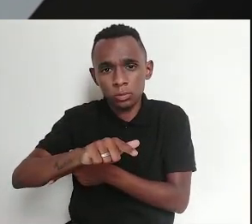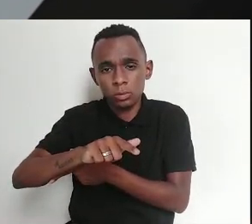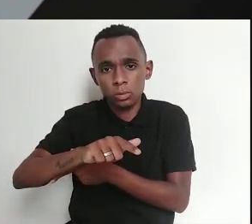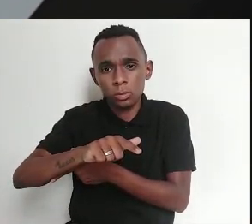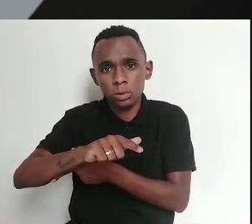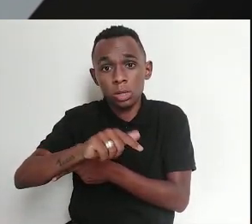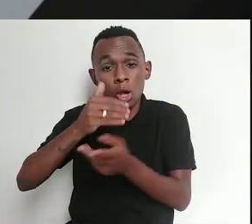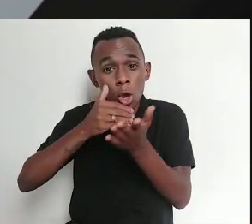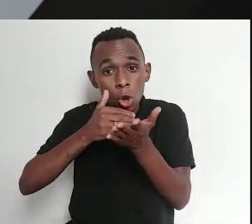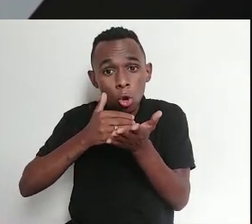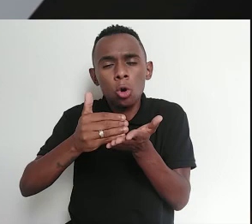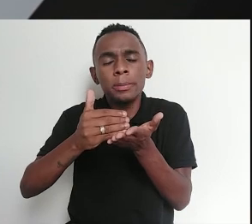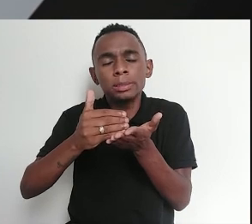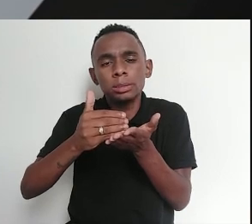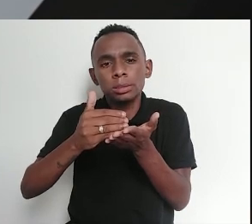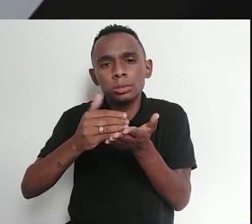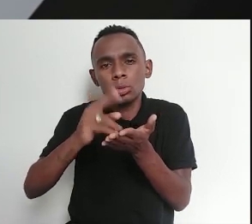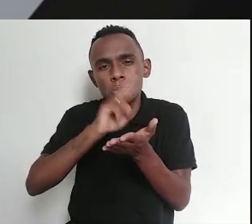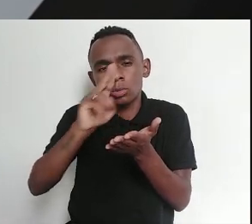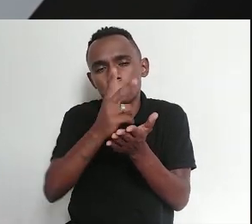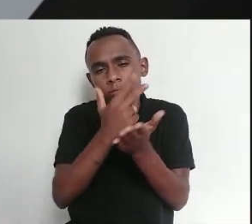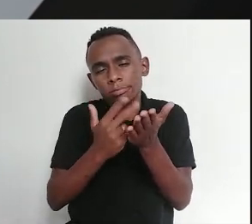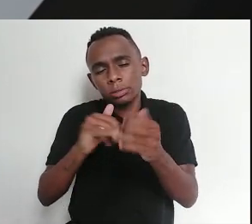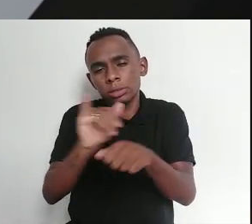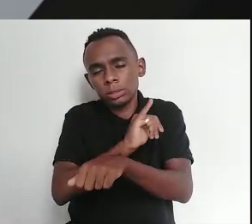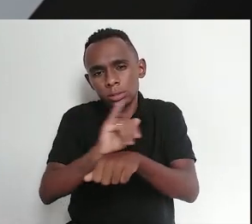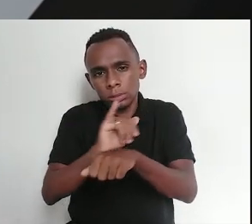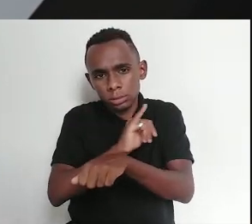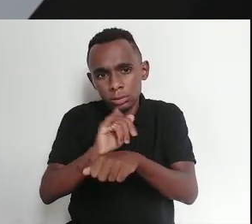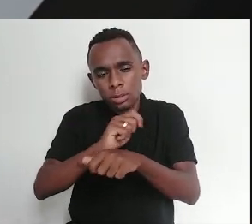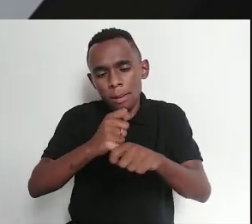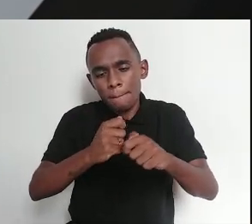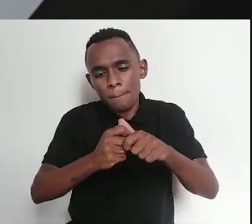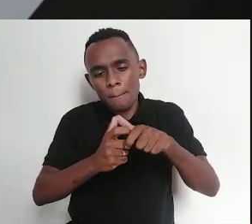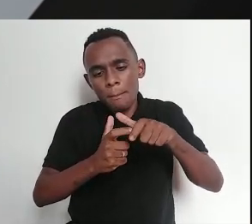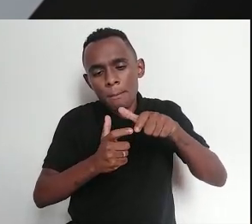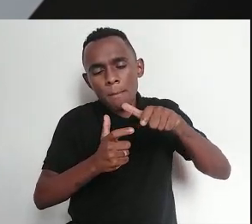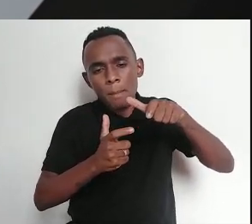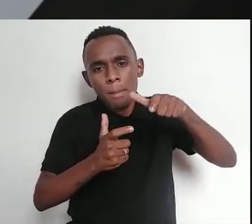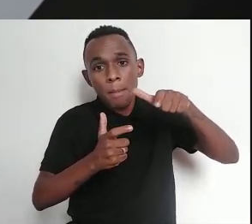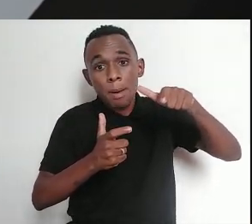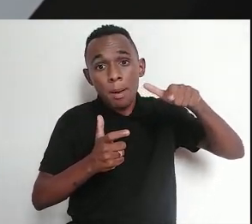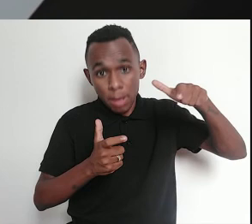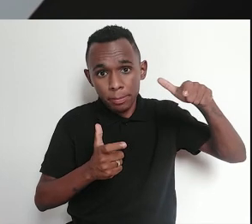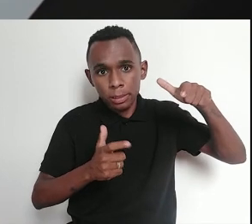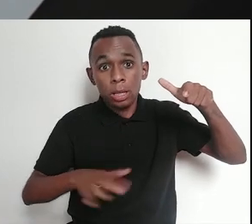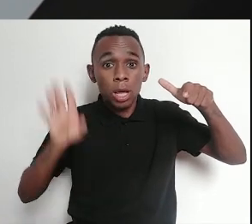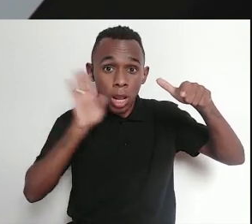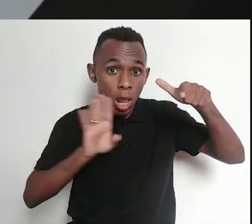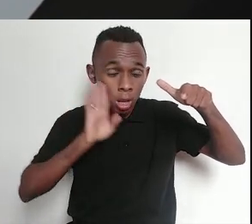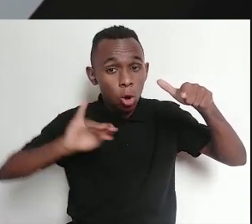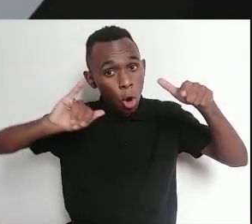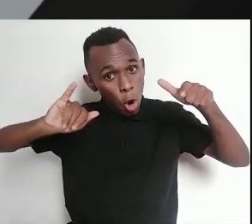e aí comecei por ele, e daí a gente vai expandindo. Então é legal de